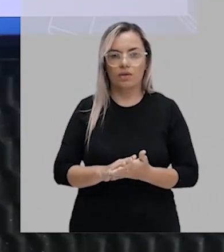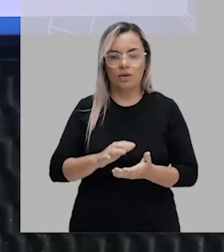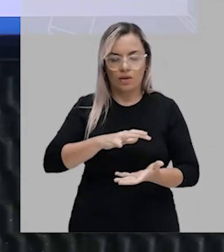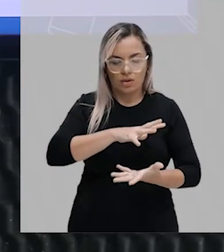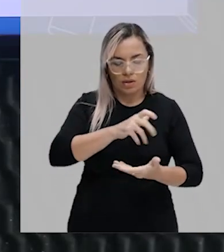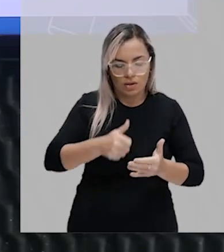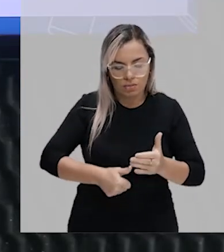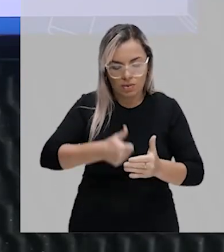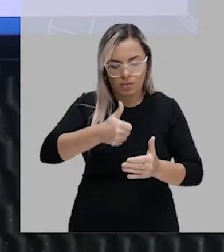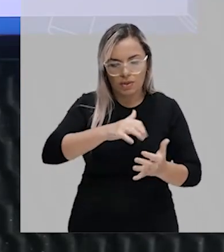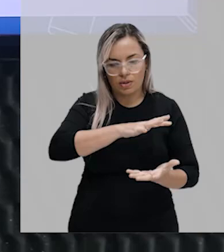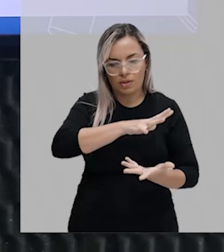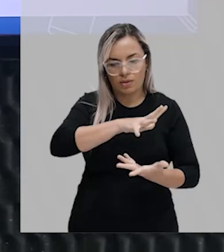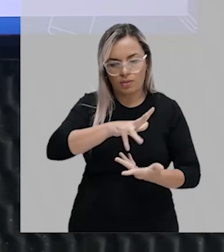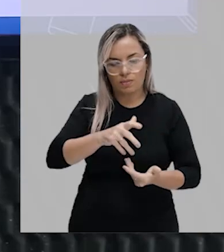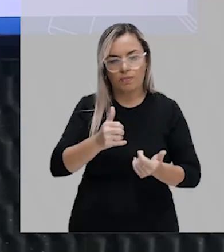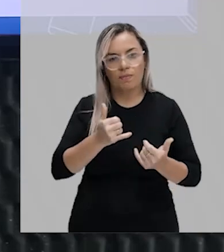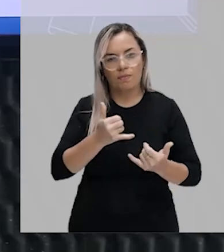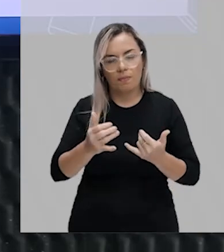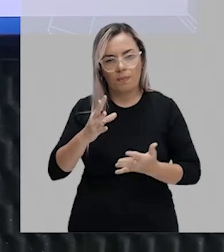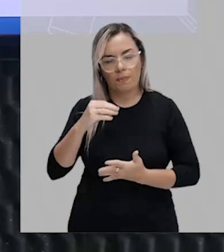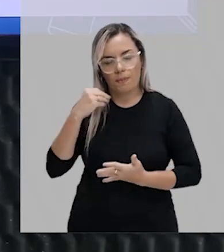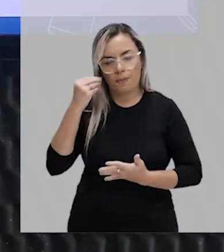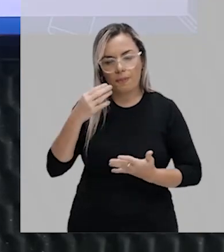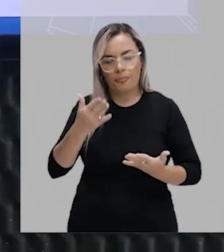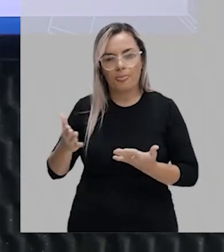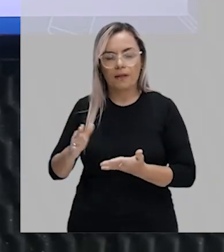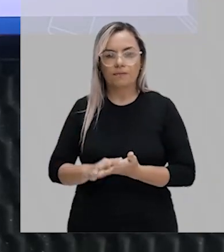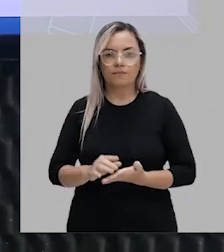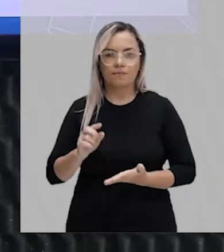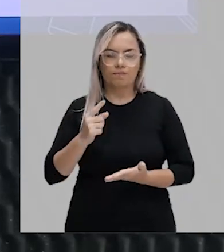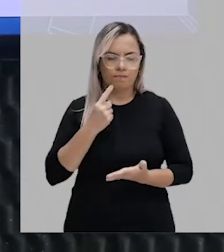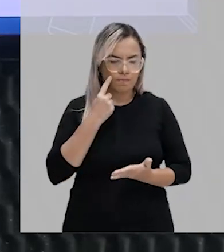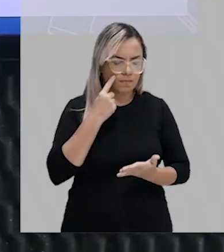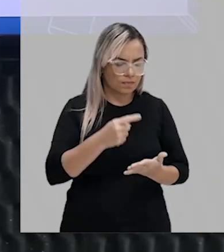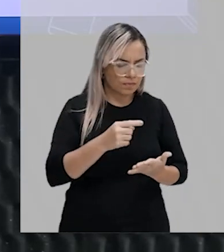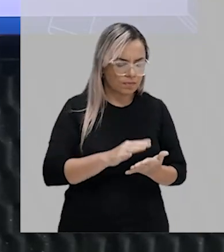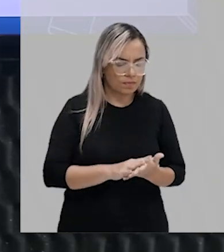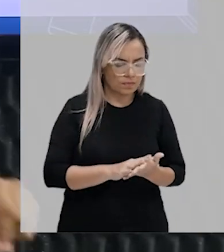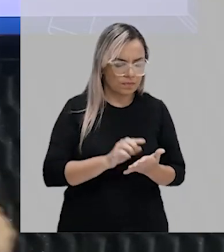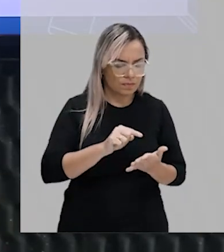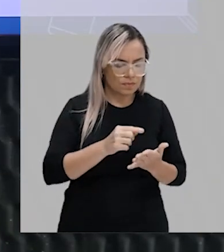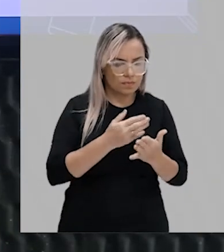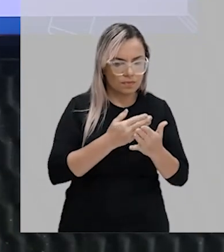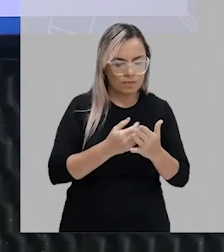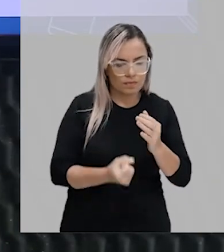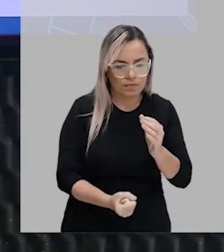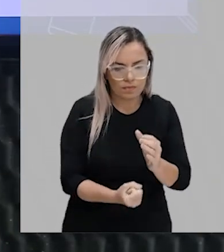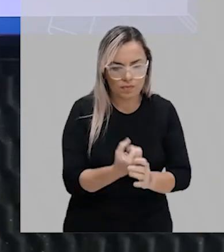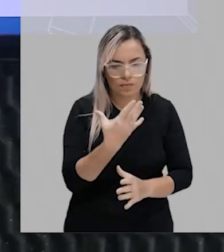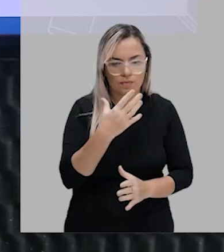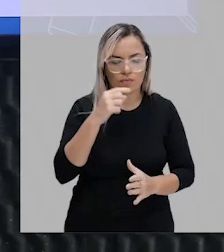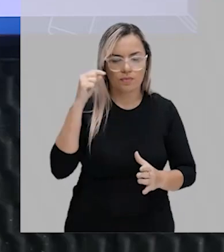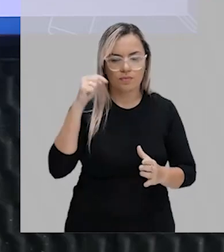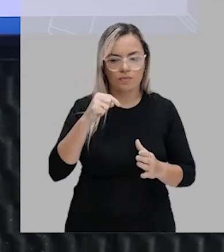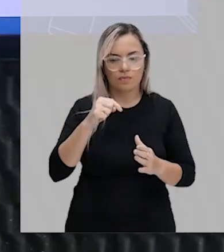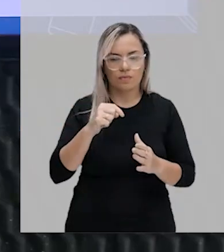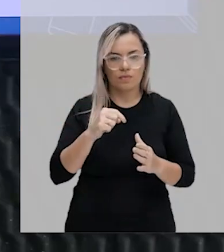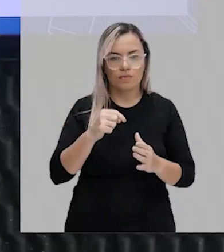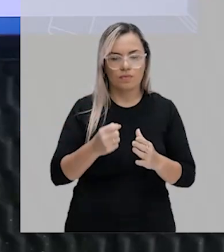Então, pessoal, lá no experimento dele, ele constatou que ocorreu a formação de quê?